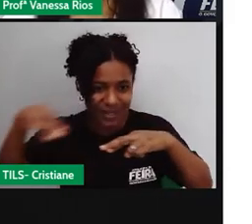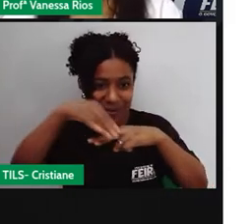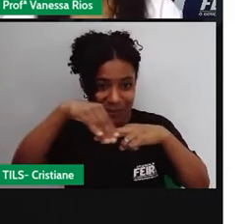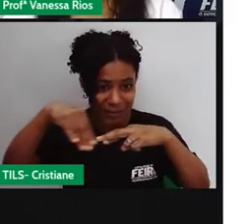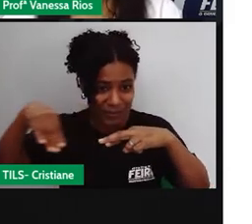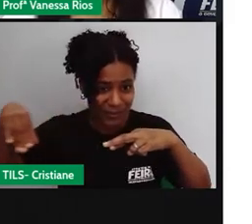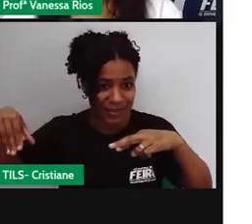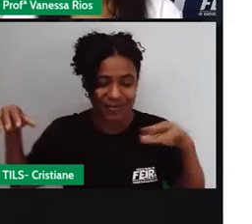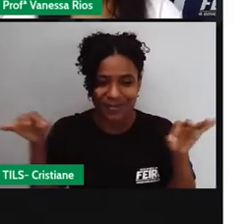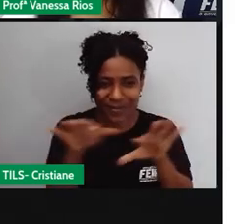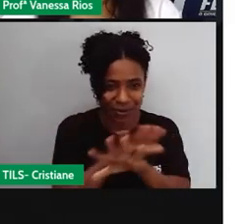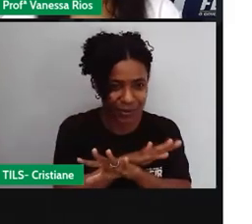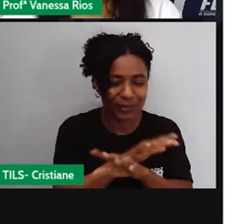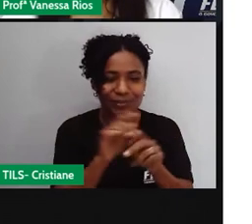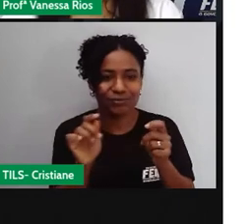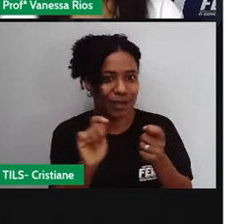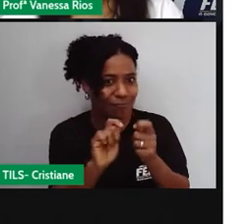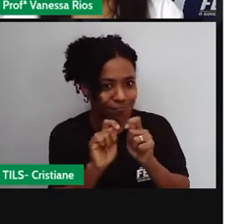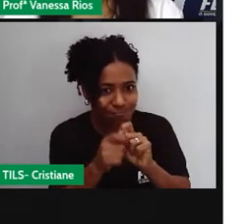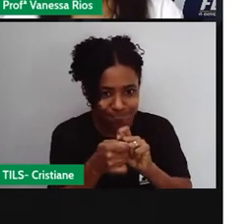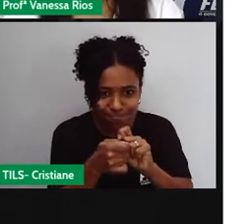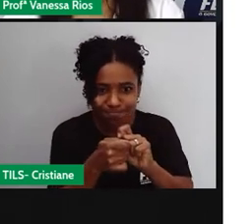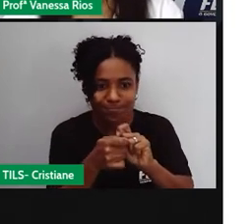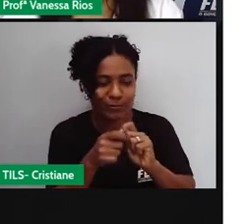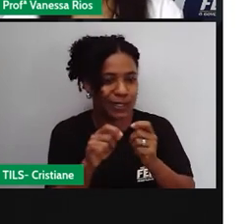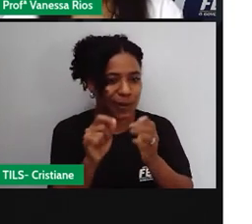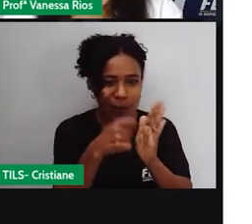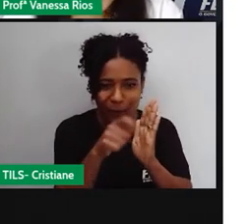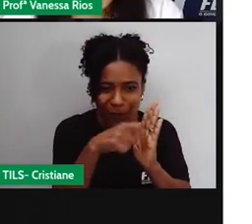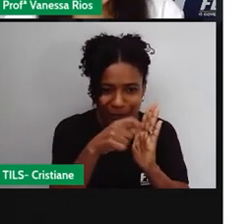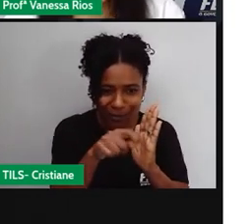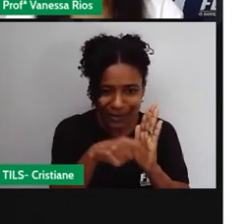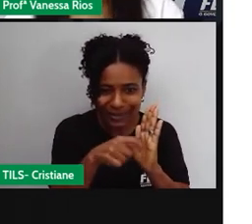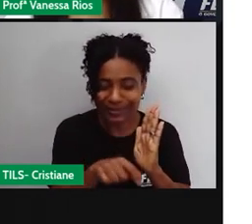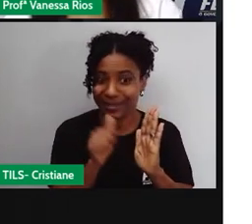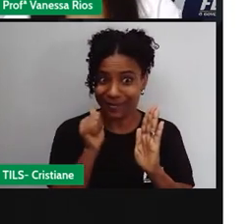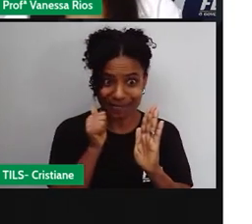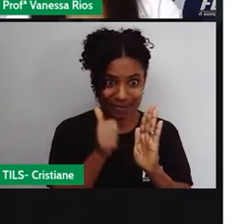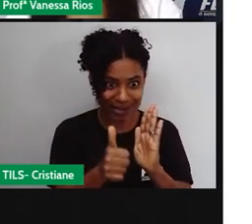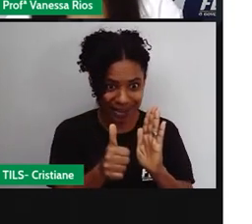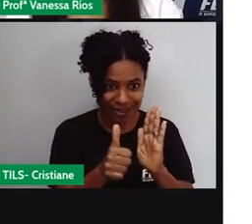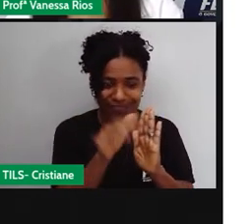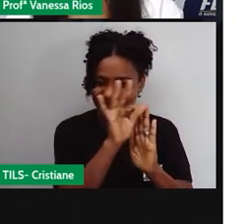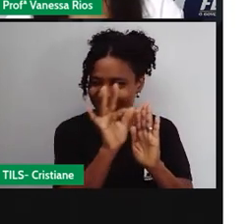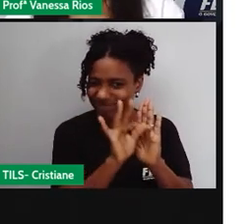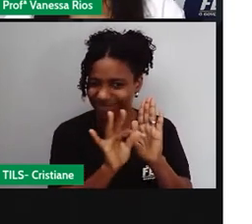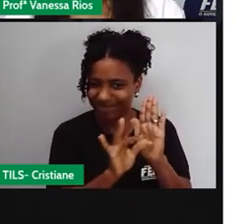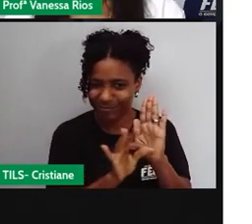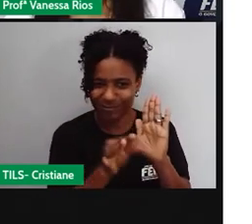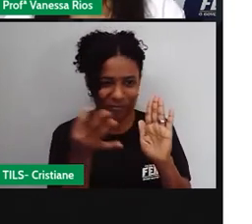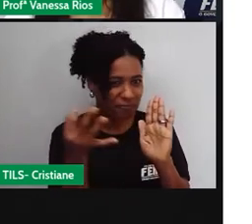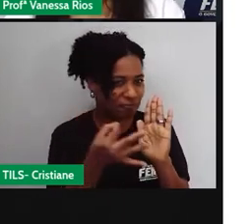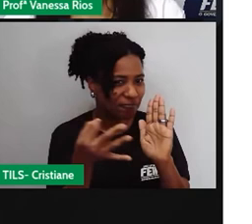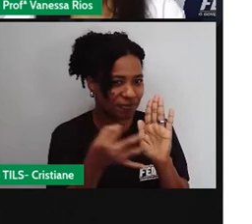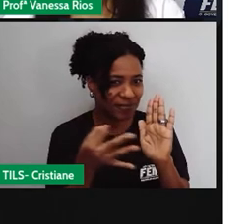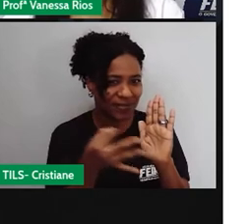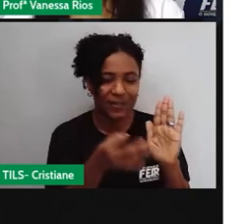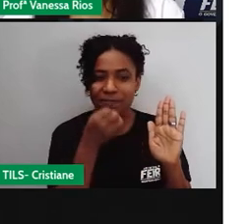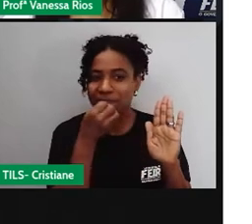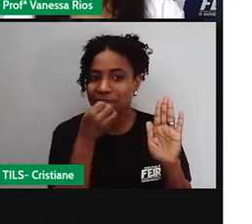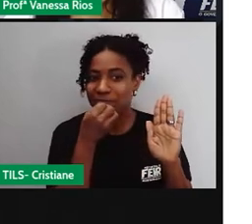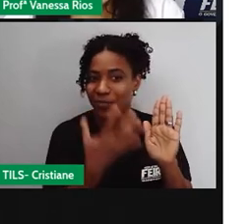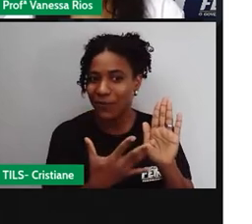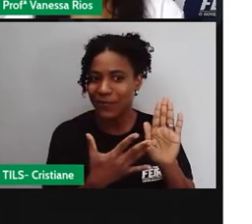as adaptações necessárias para que o seu texto fique bom, né? Para que o seu texto seja aí